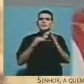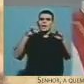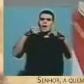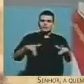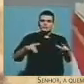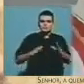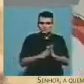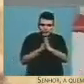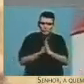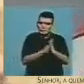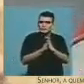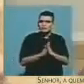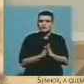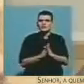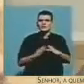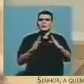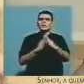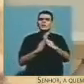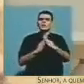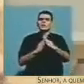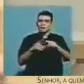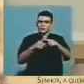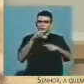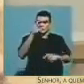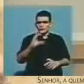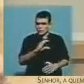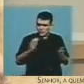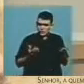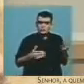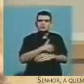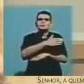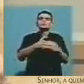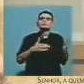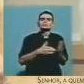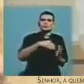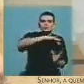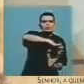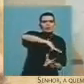A igreja católica hoje, no mundo inteiro,